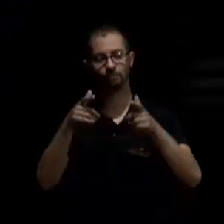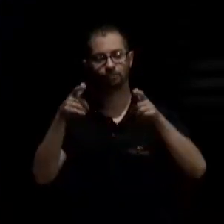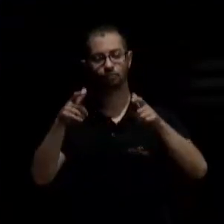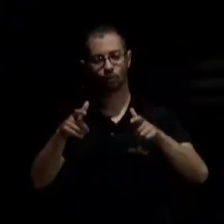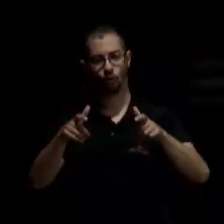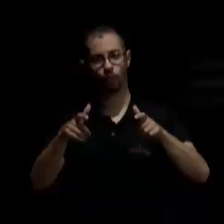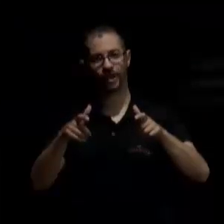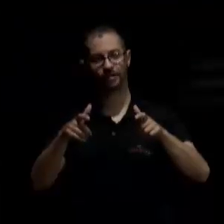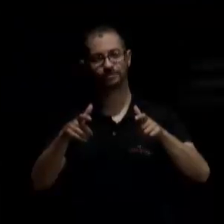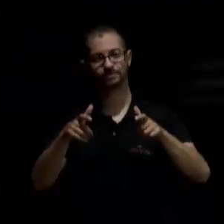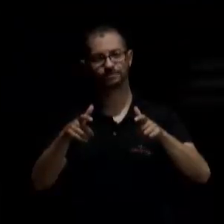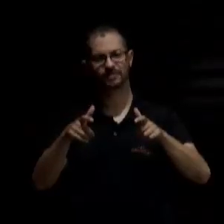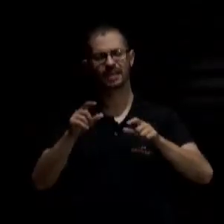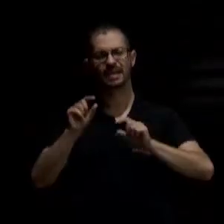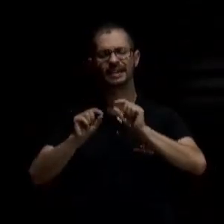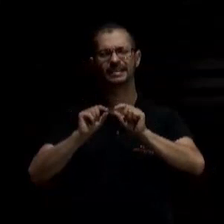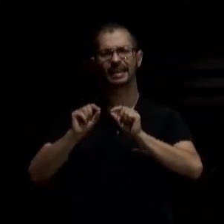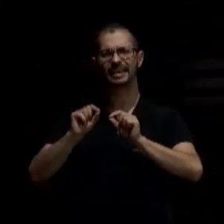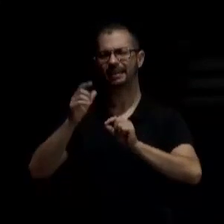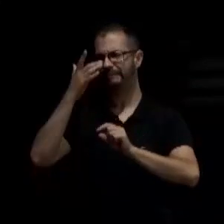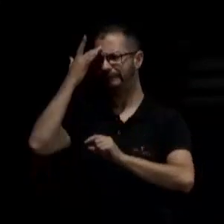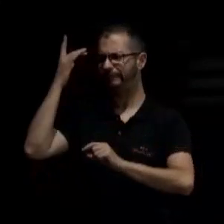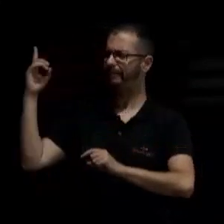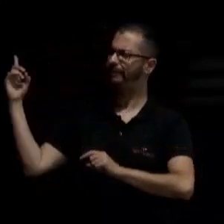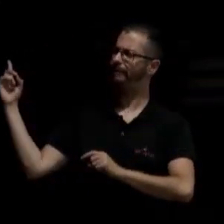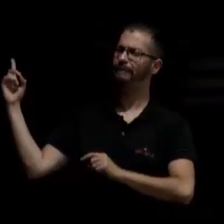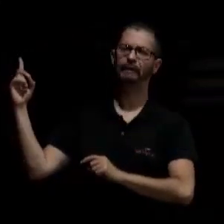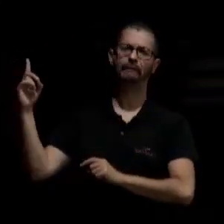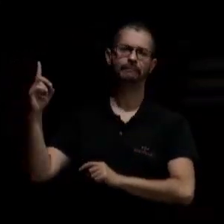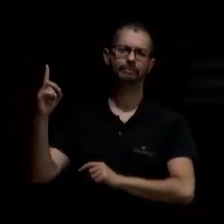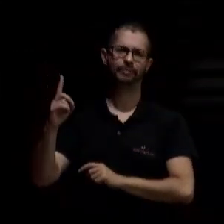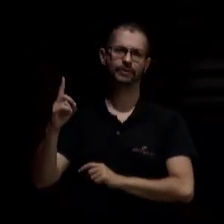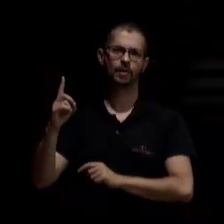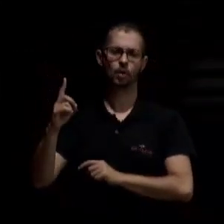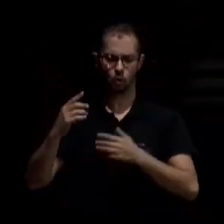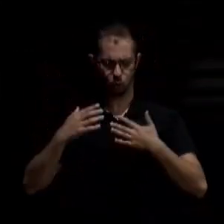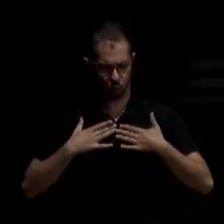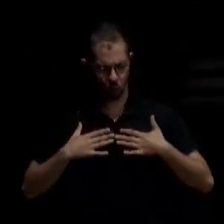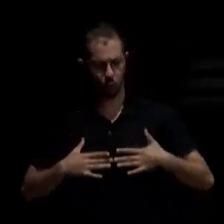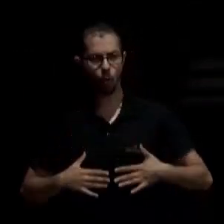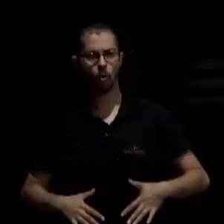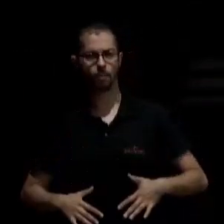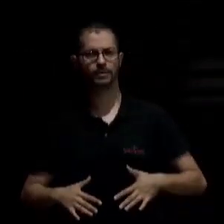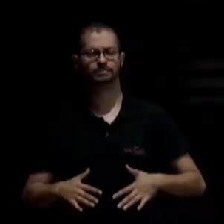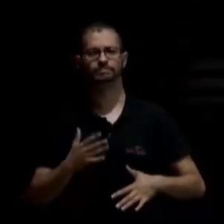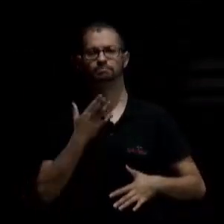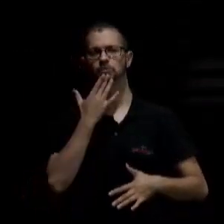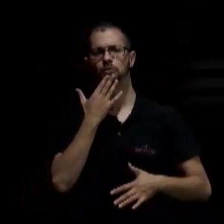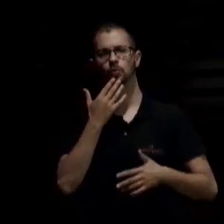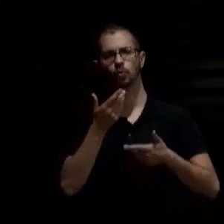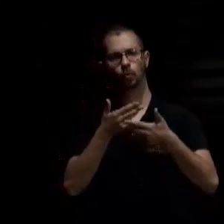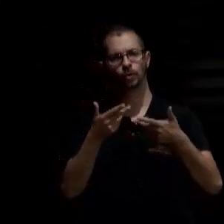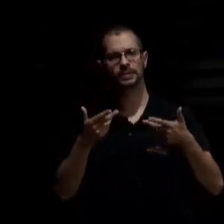lugar. Quem é este que vem de Edom, de Bozra, com veste de vivas de cores? Que é glorioso